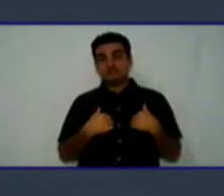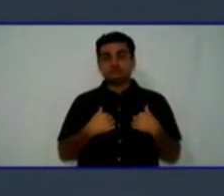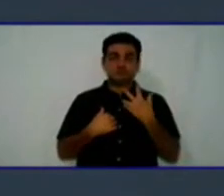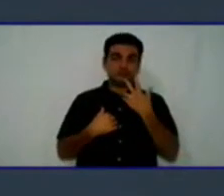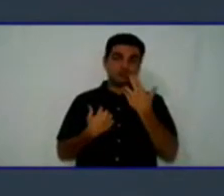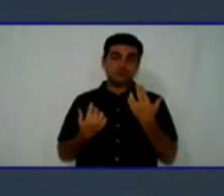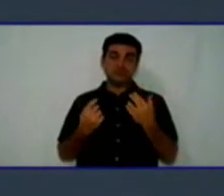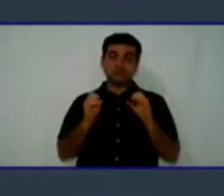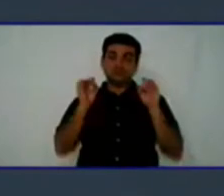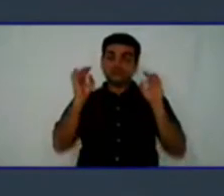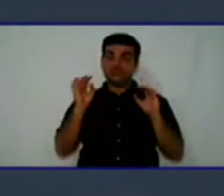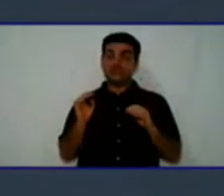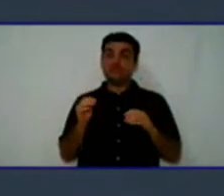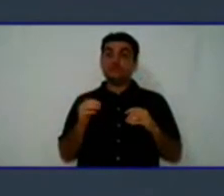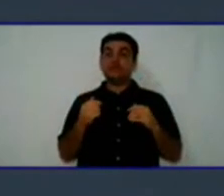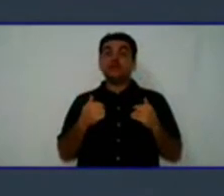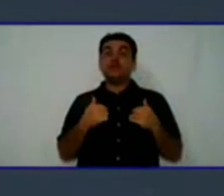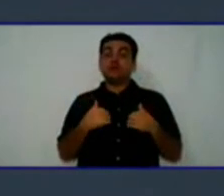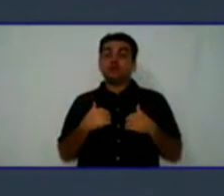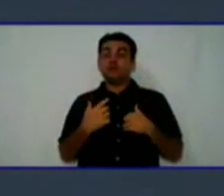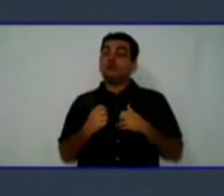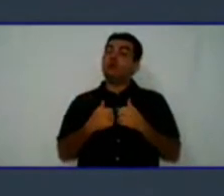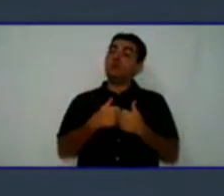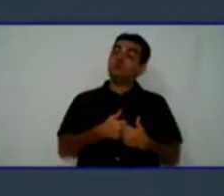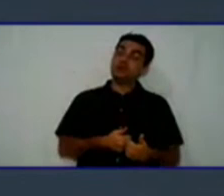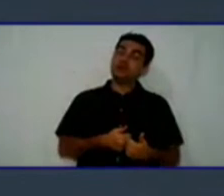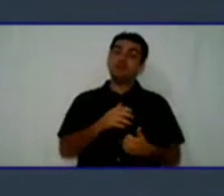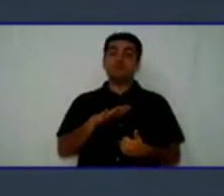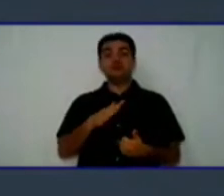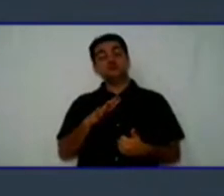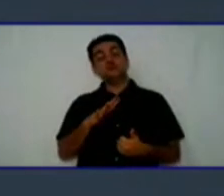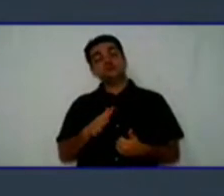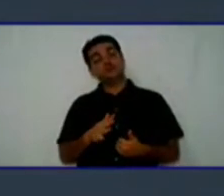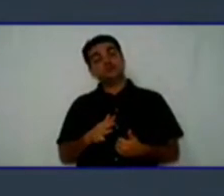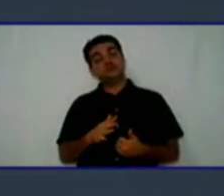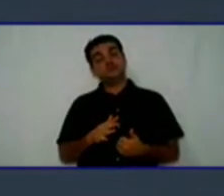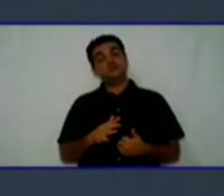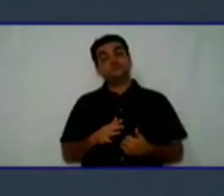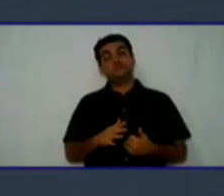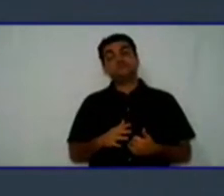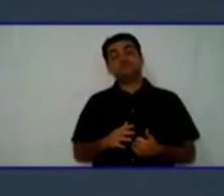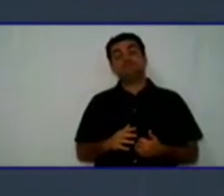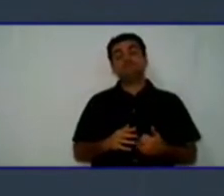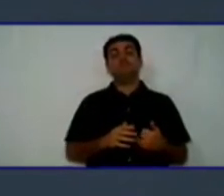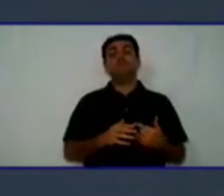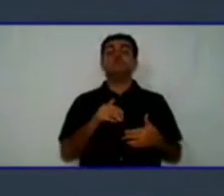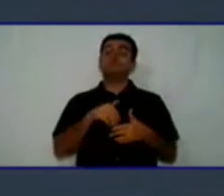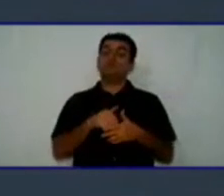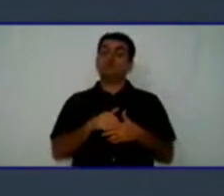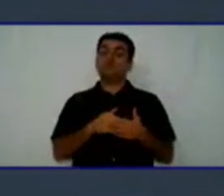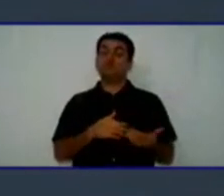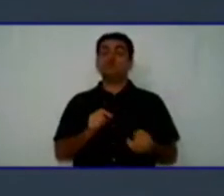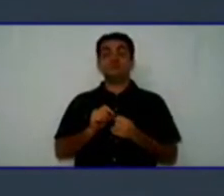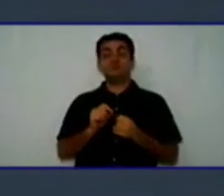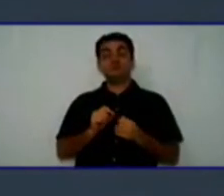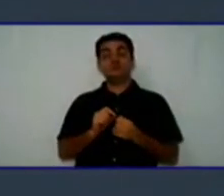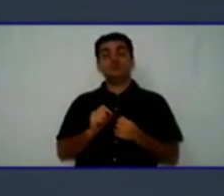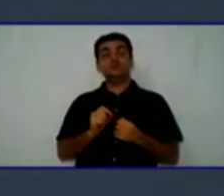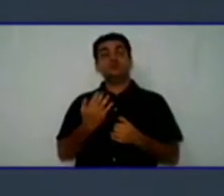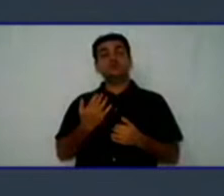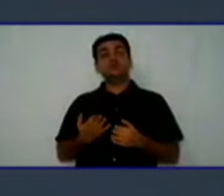pedir destaque, eu estaria acompanhando, em atenção ao princípio da colegialidade, o voto proferido pelo